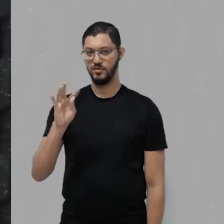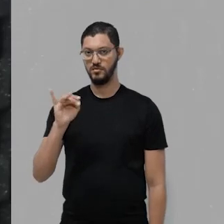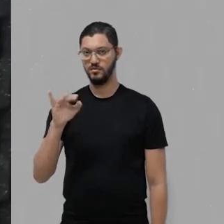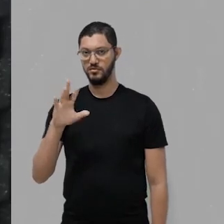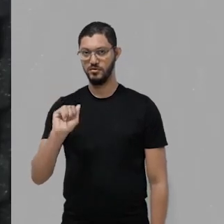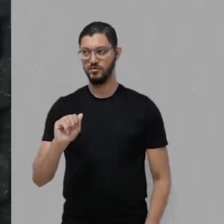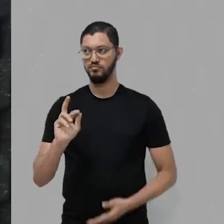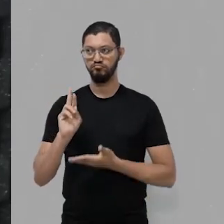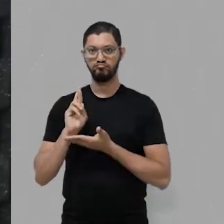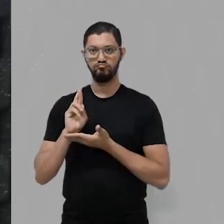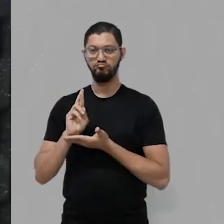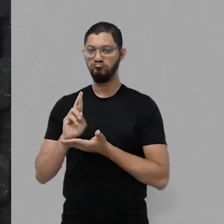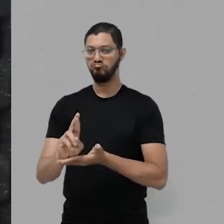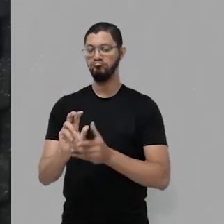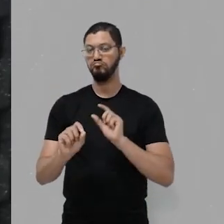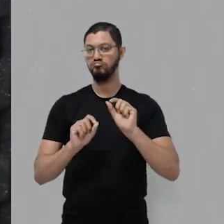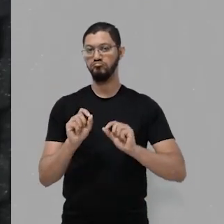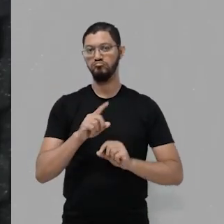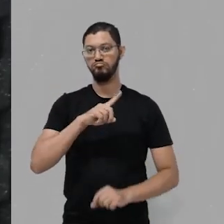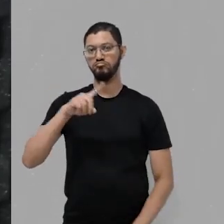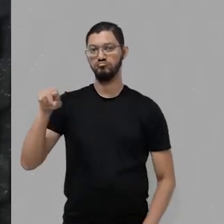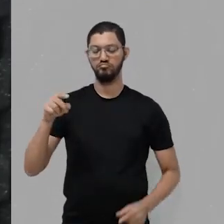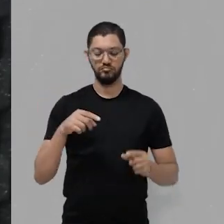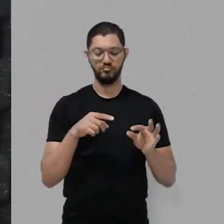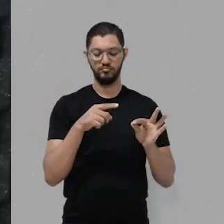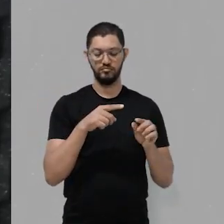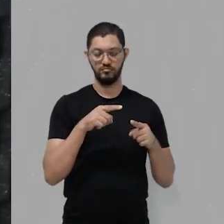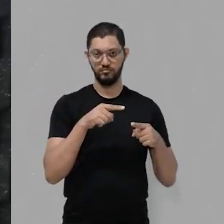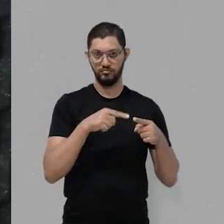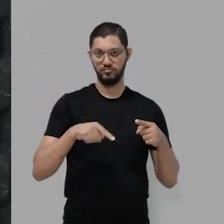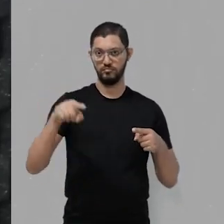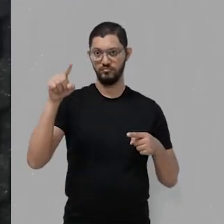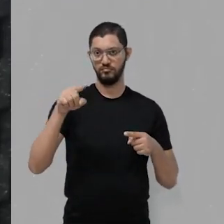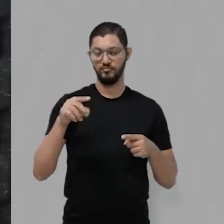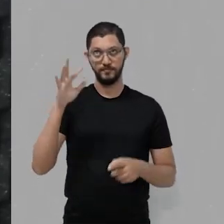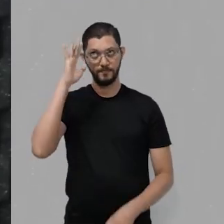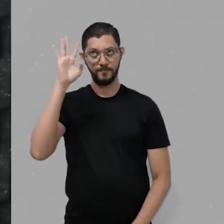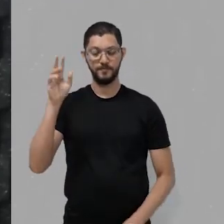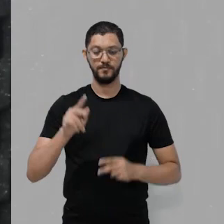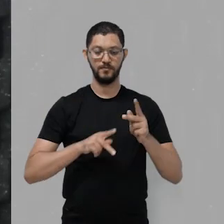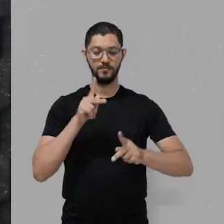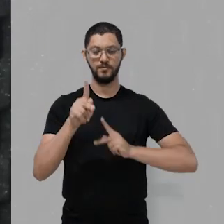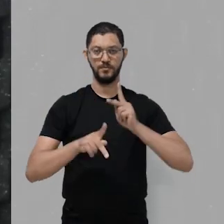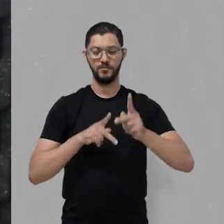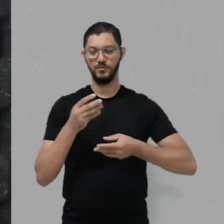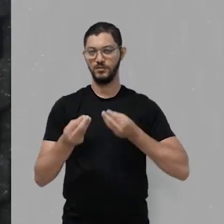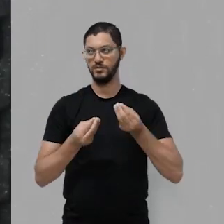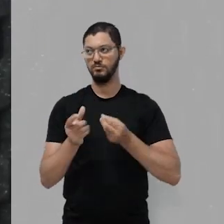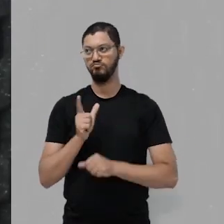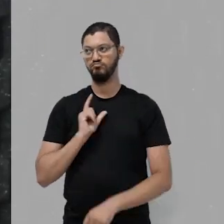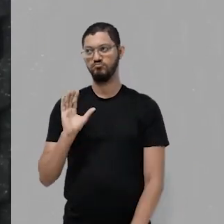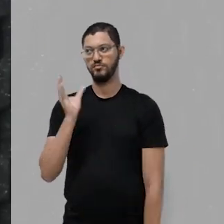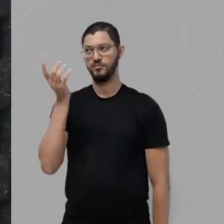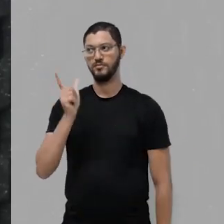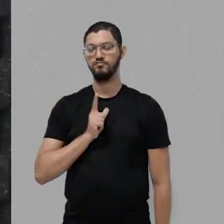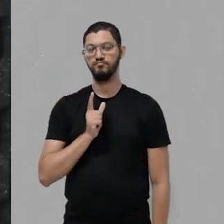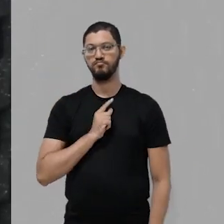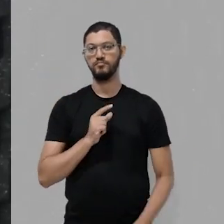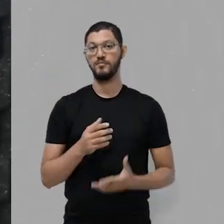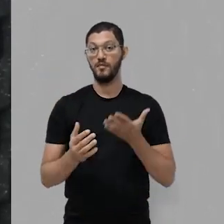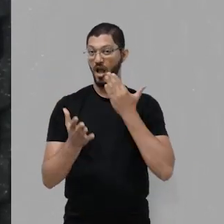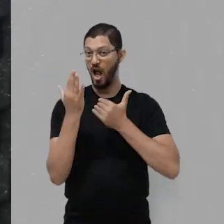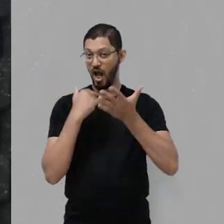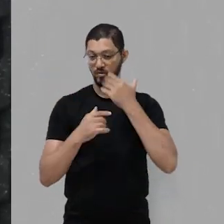né, esse gráfico? Significa que, imagina uma população que está submetida a uma situação em que tem